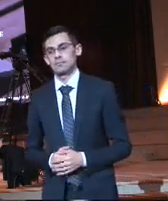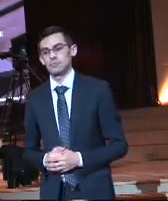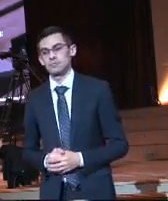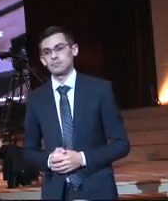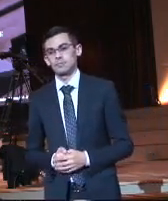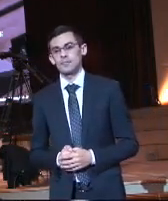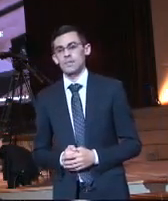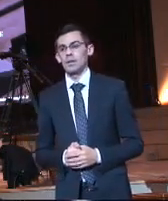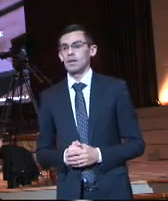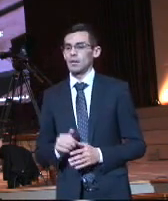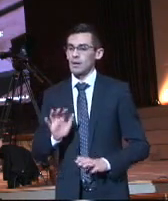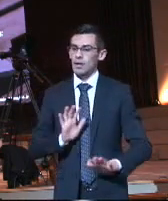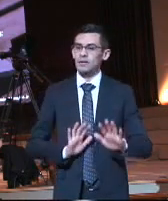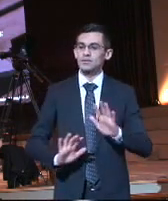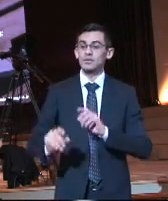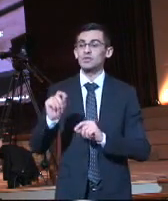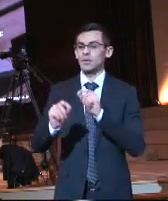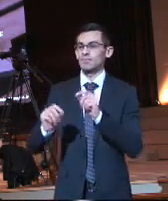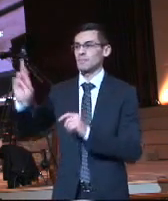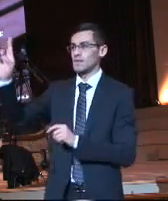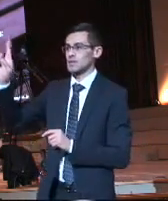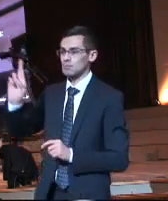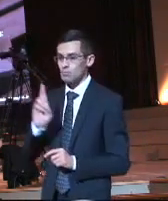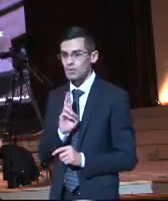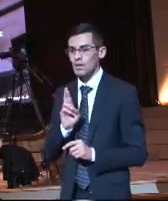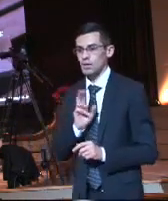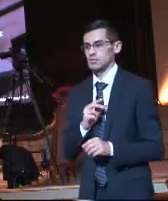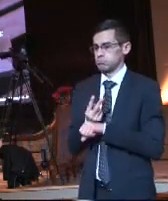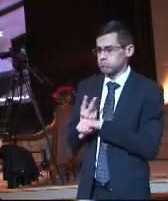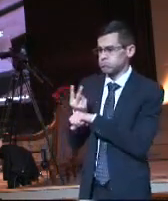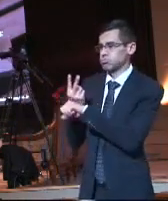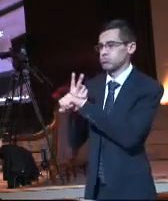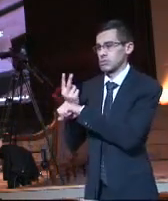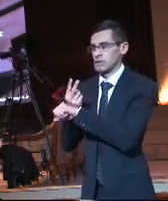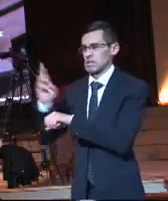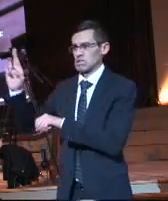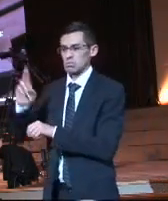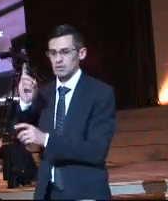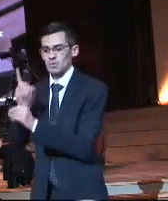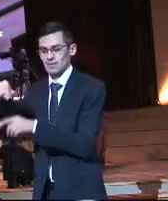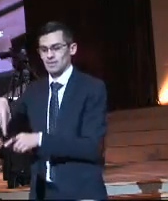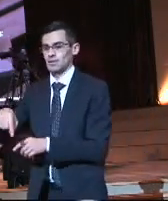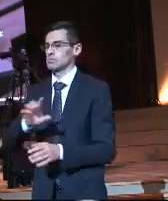E queridos, algumas das respostas que nós buscamos não vão estar aqui.